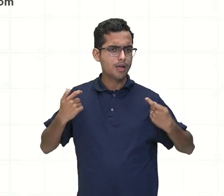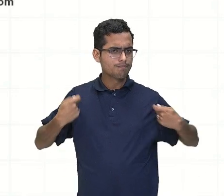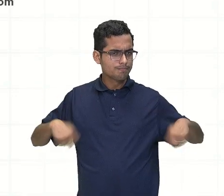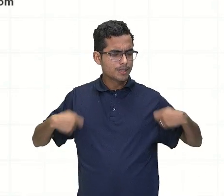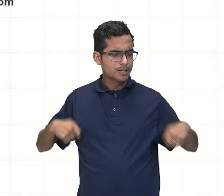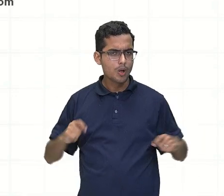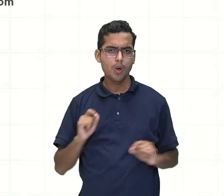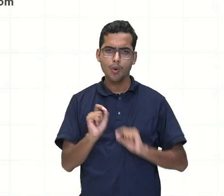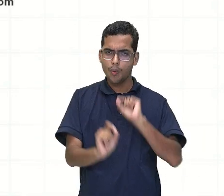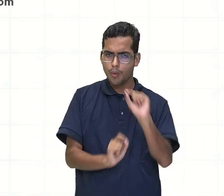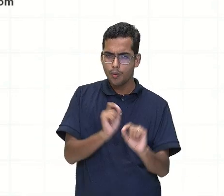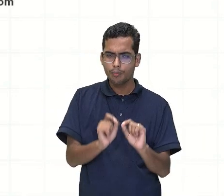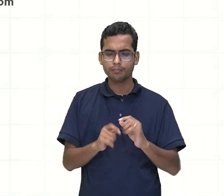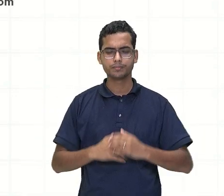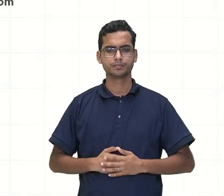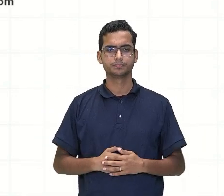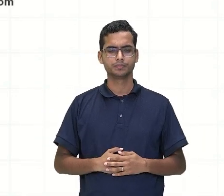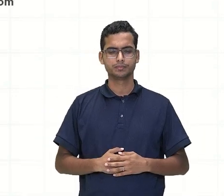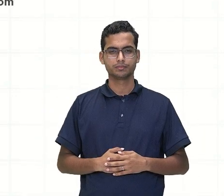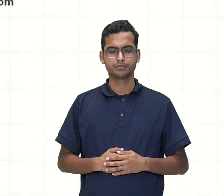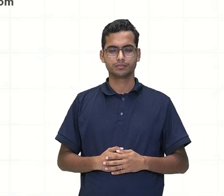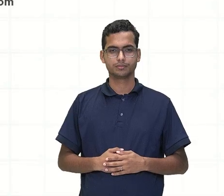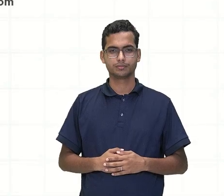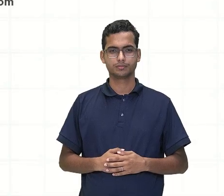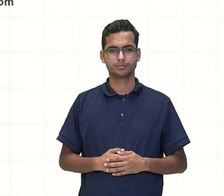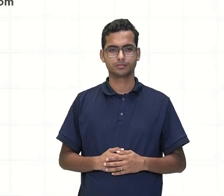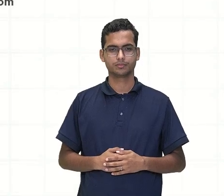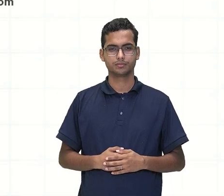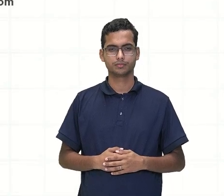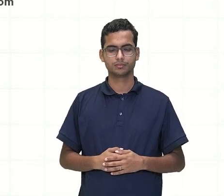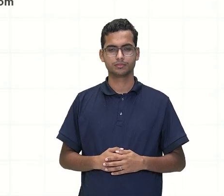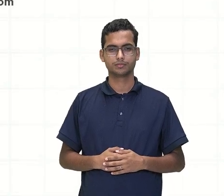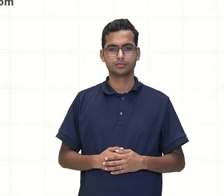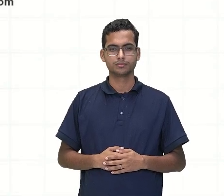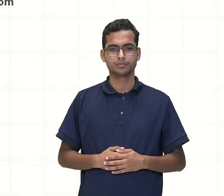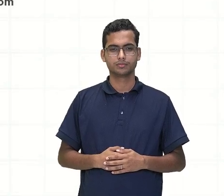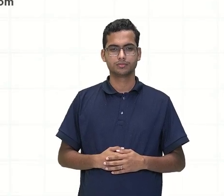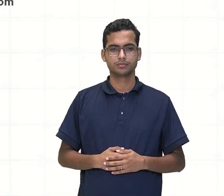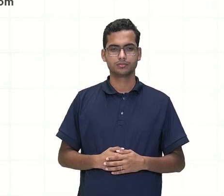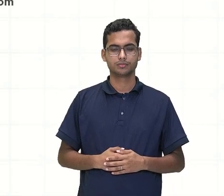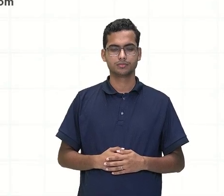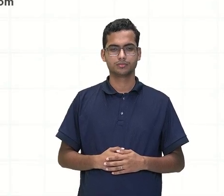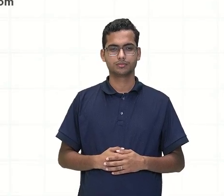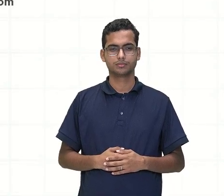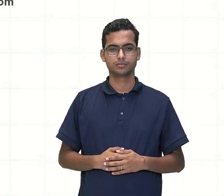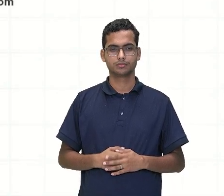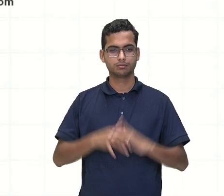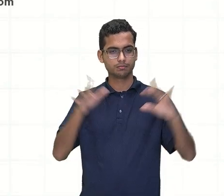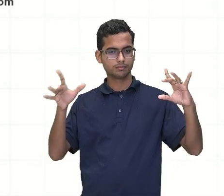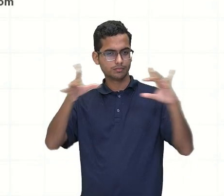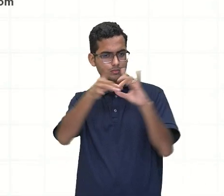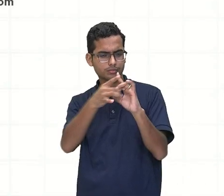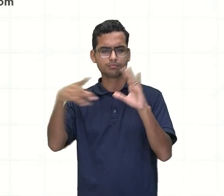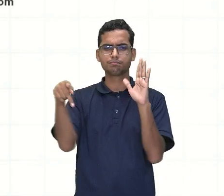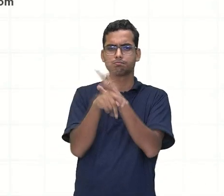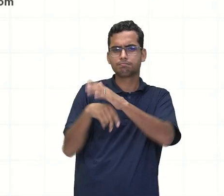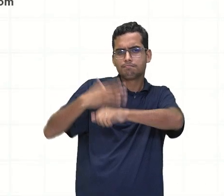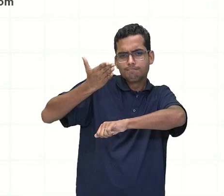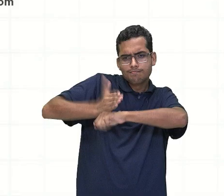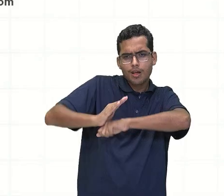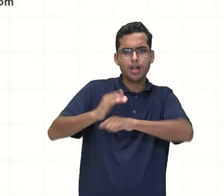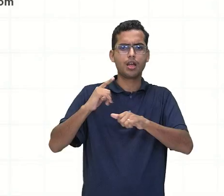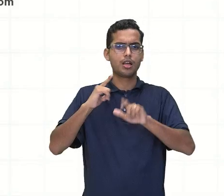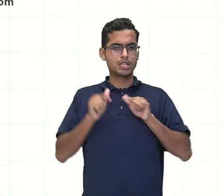de vez em quando, ela vai estar integrada com algumas práticas,